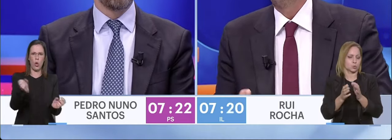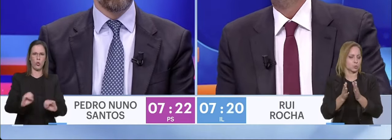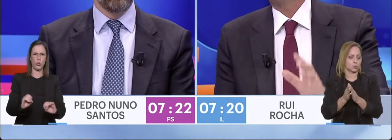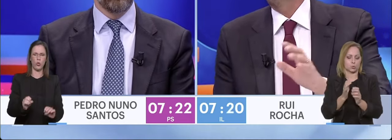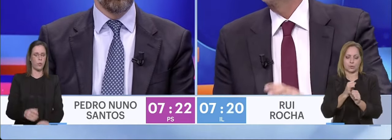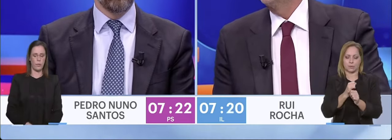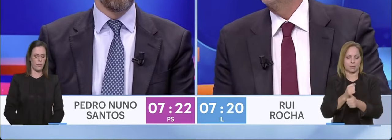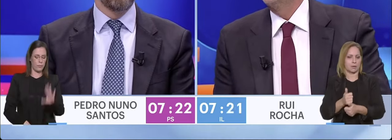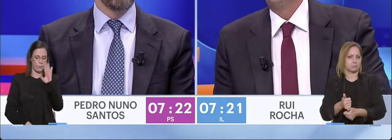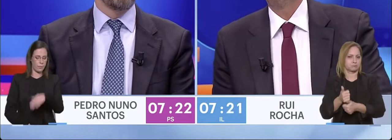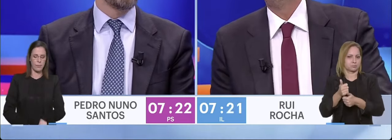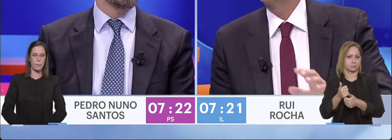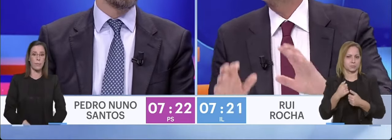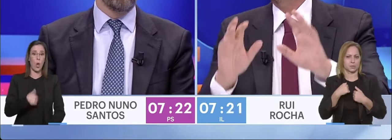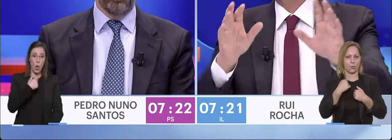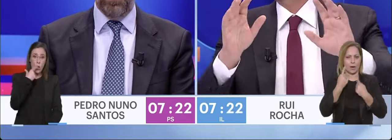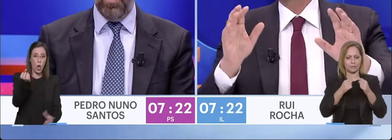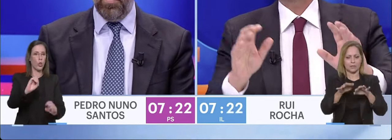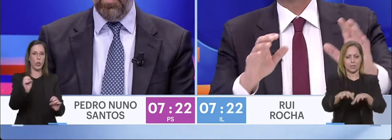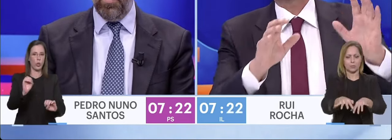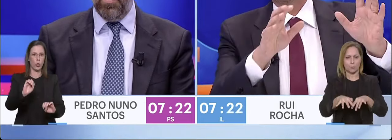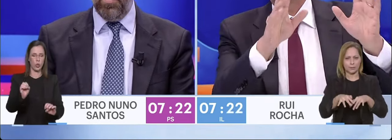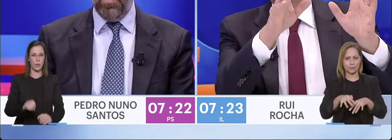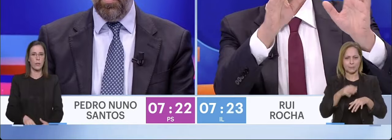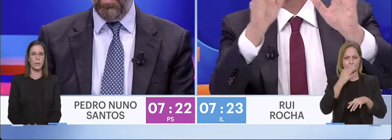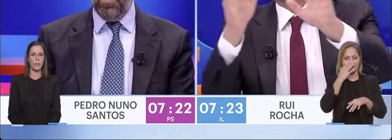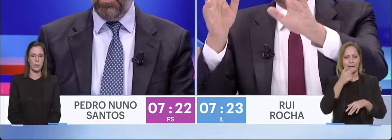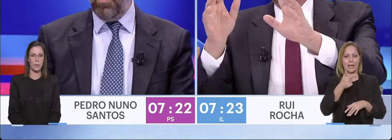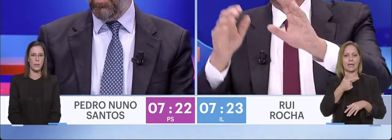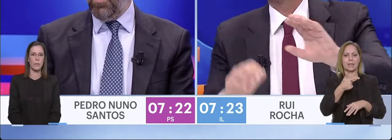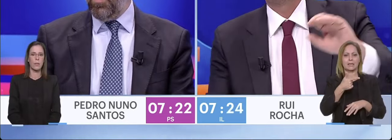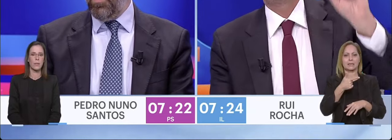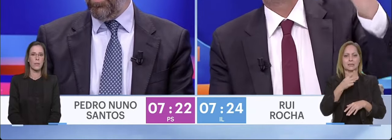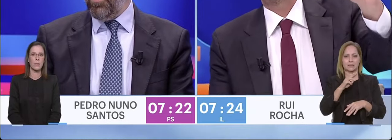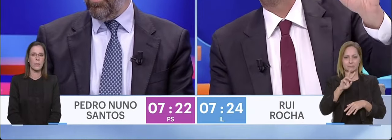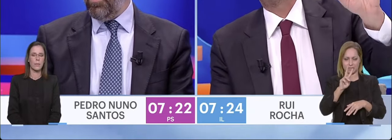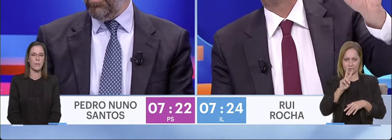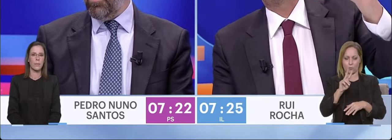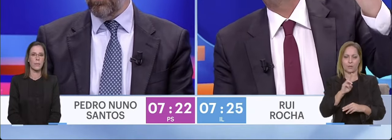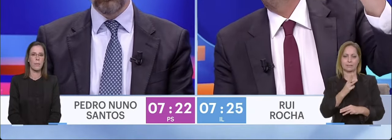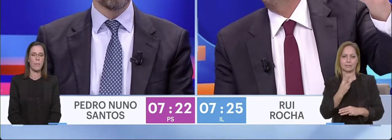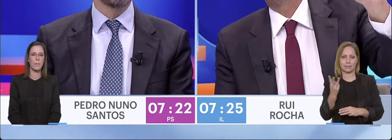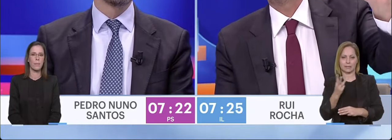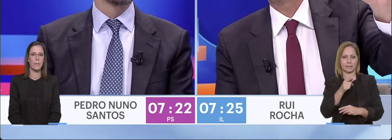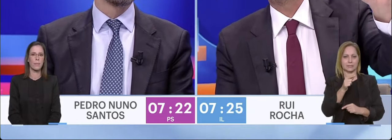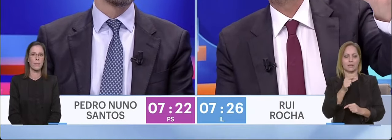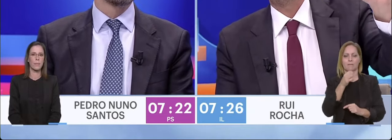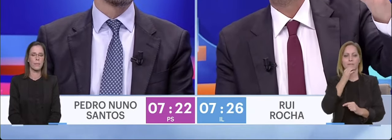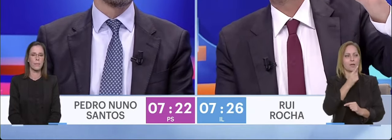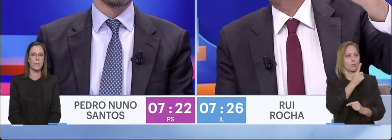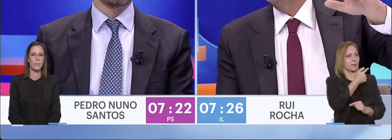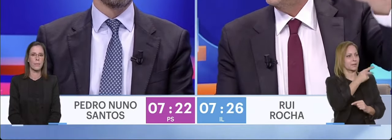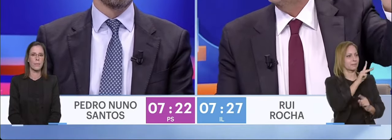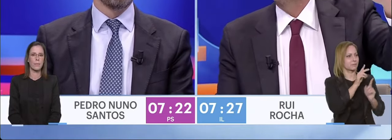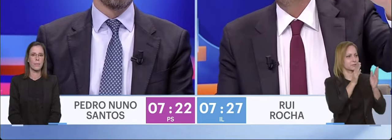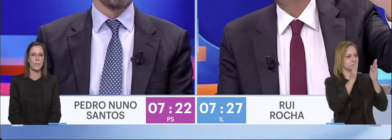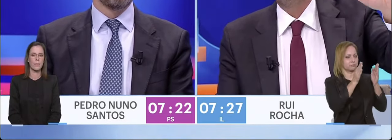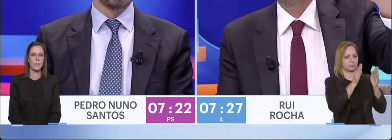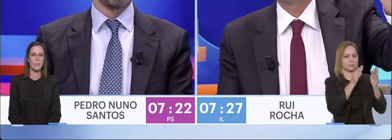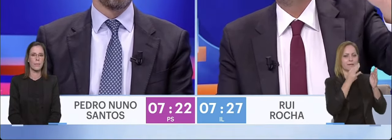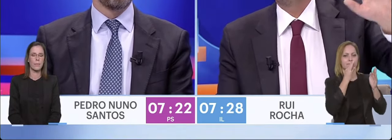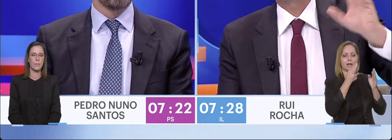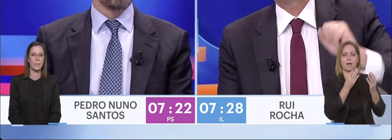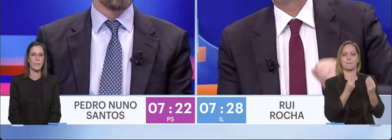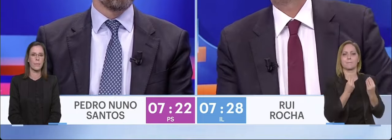funcionar eu às vezes no Parlamento há três televisões que estão uma ao lado das outras e o Pedro nun Santos está a falar numa televisão e está a falar destas